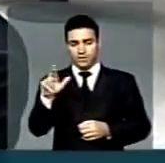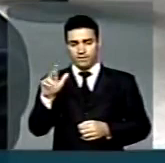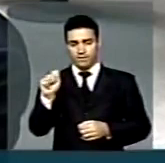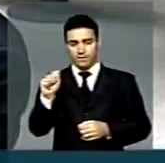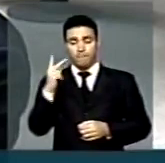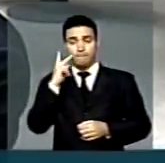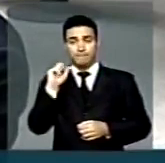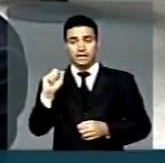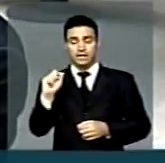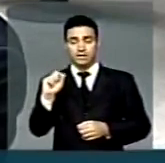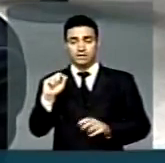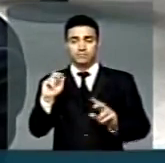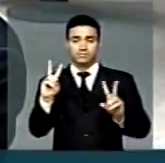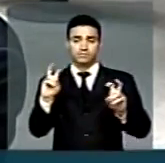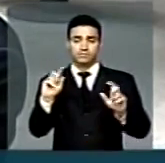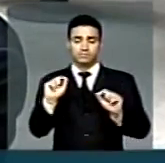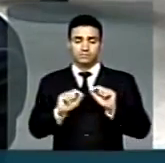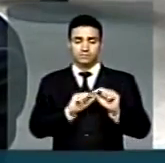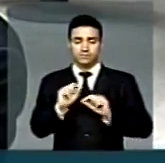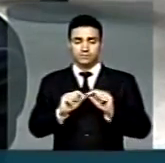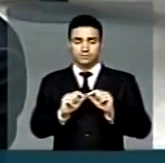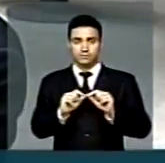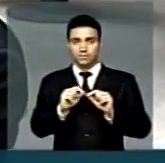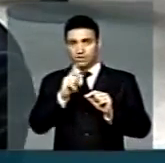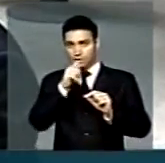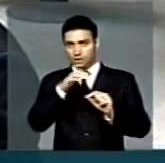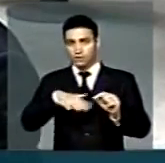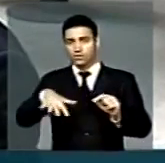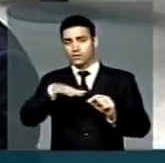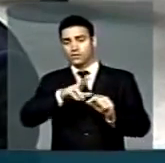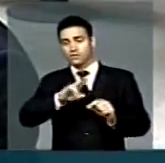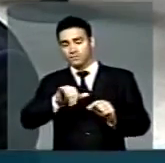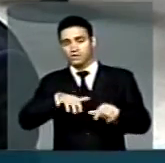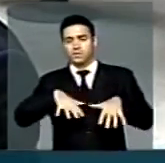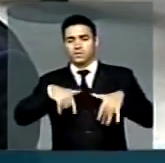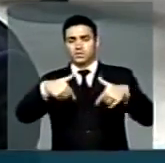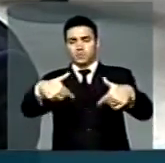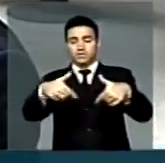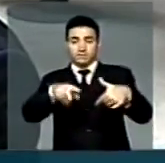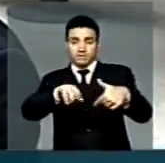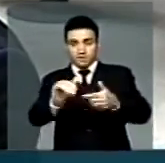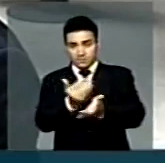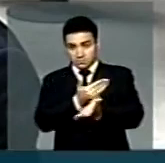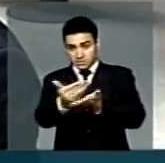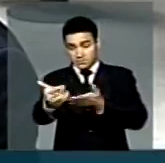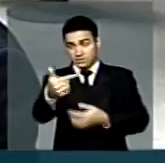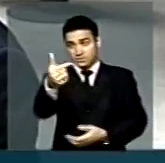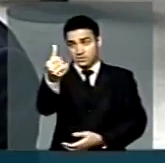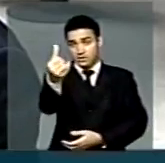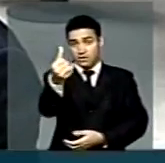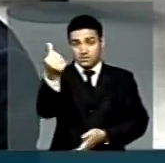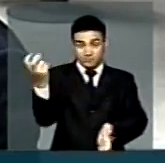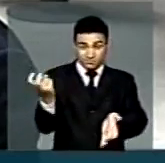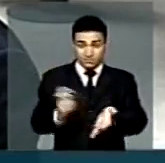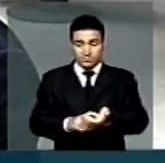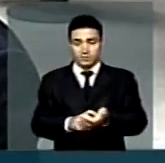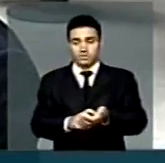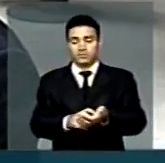da barragem do Guapiaçu. A mobilização vai estar acontecendo a partir das 6 horas da manhã,